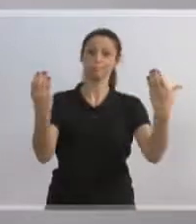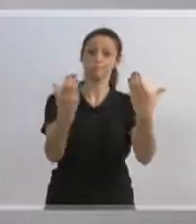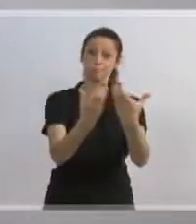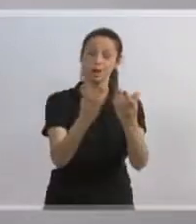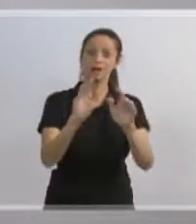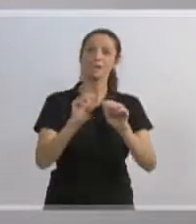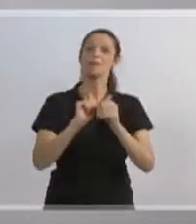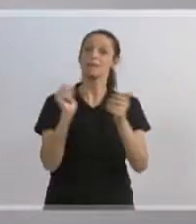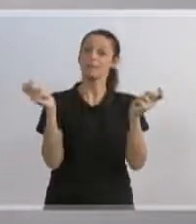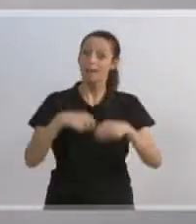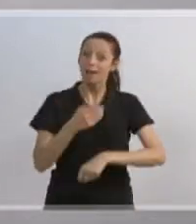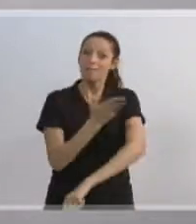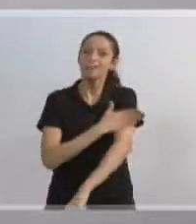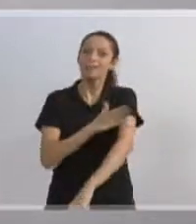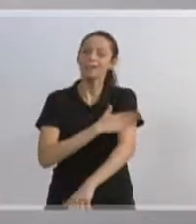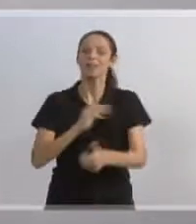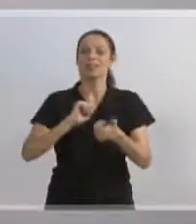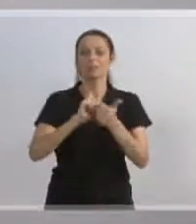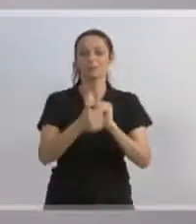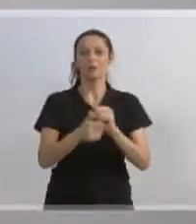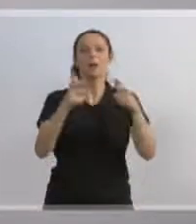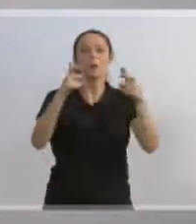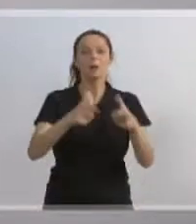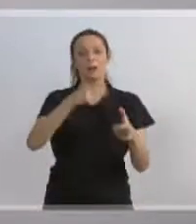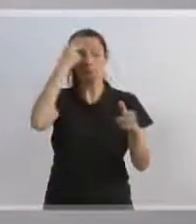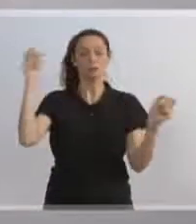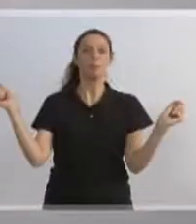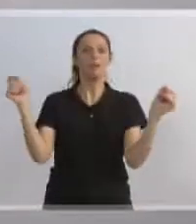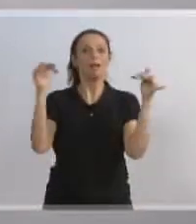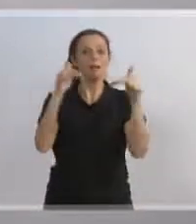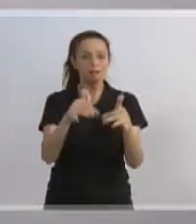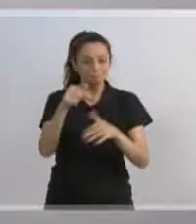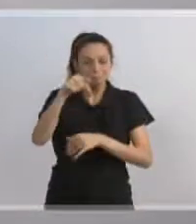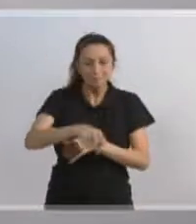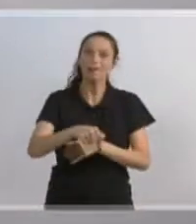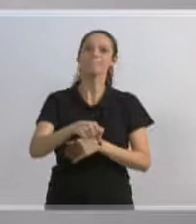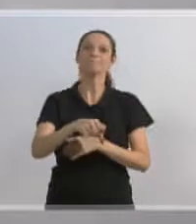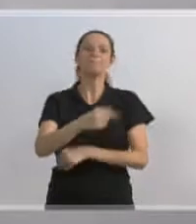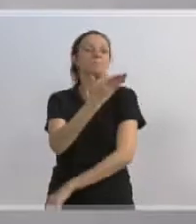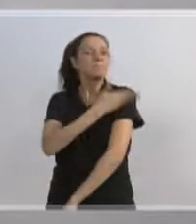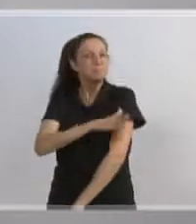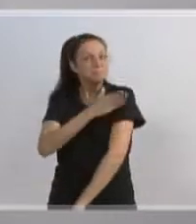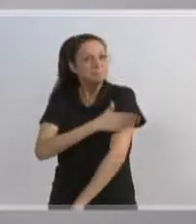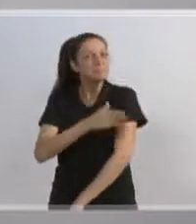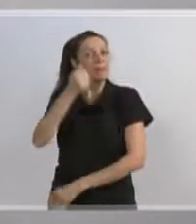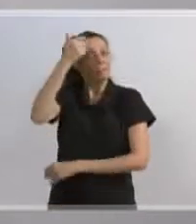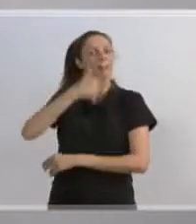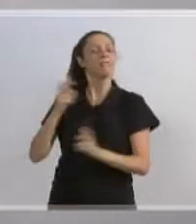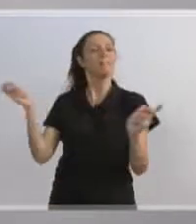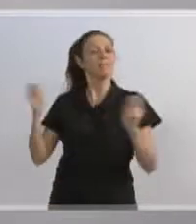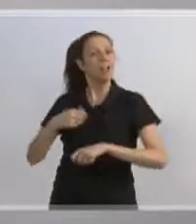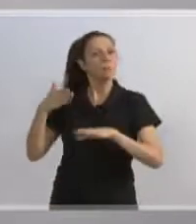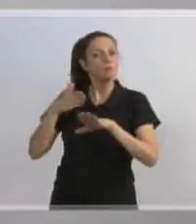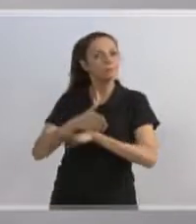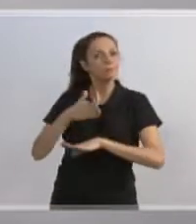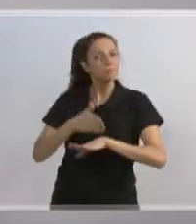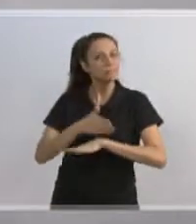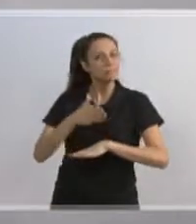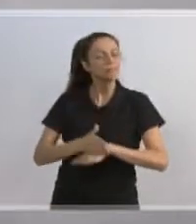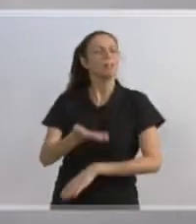esportivo, realmente vai ser o local ideal para que esses atletas possam fazer